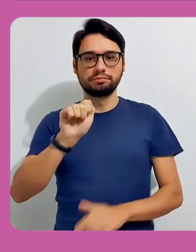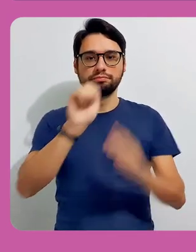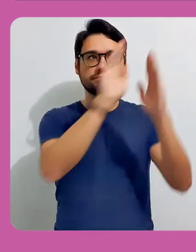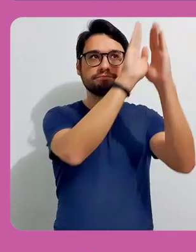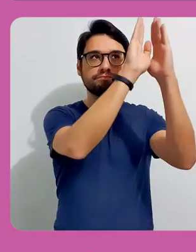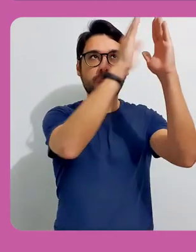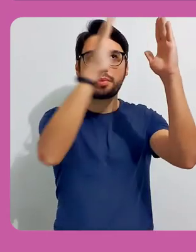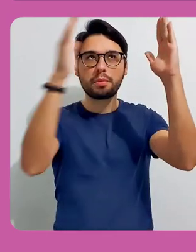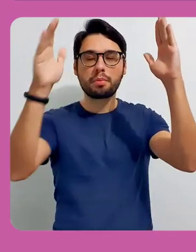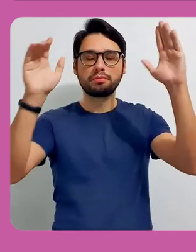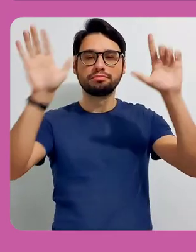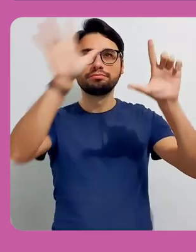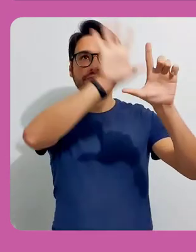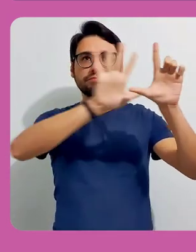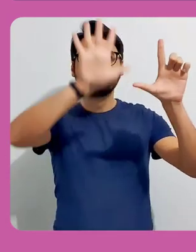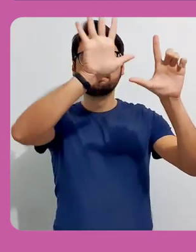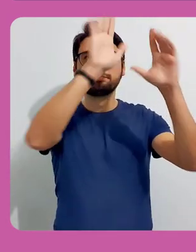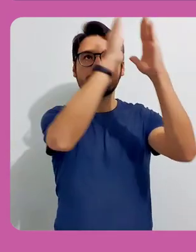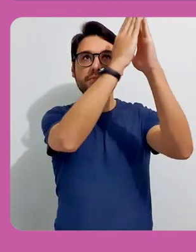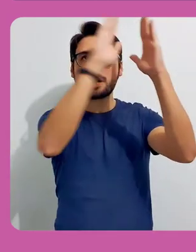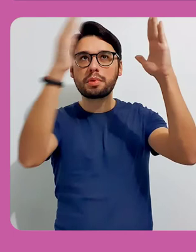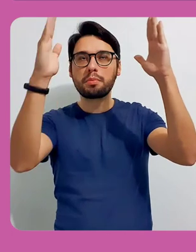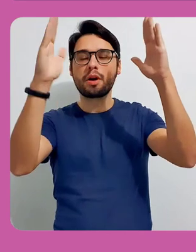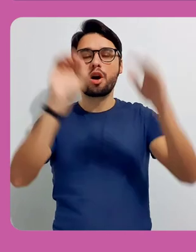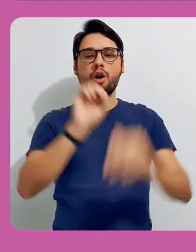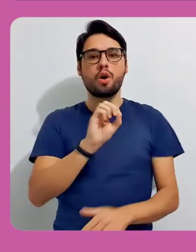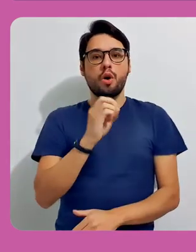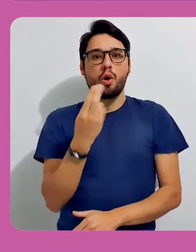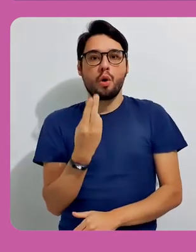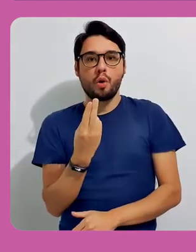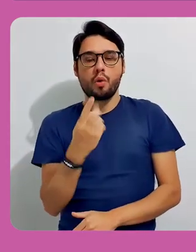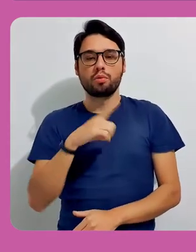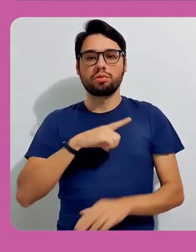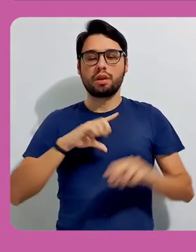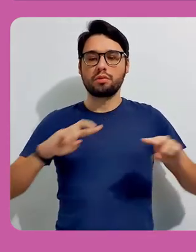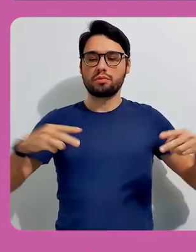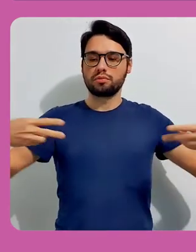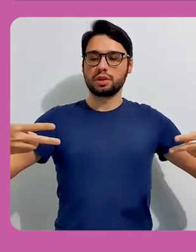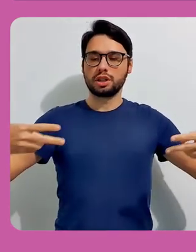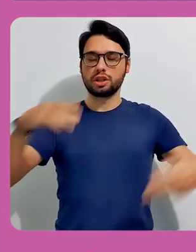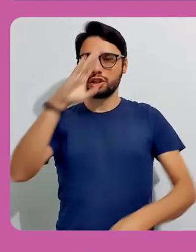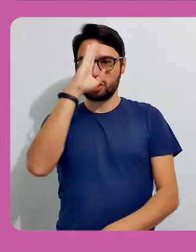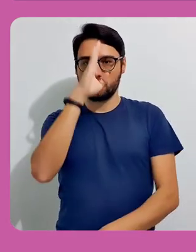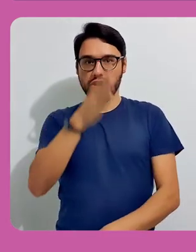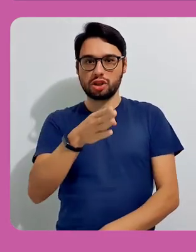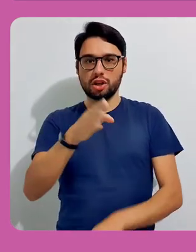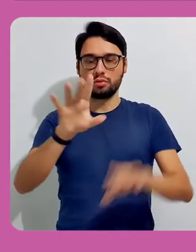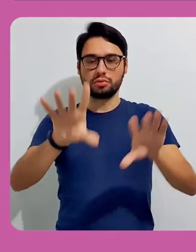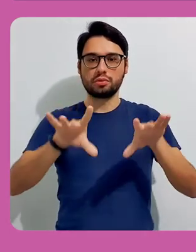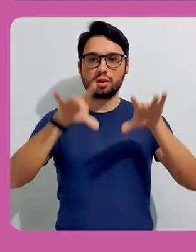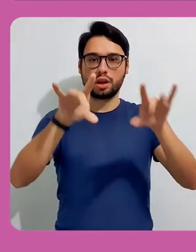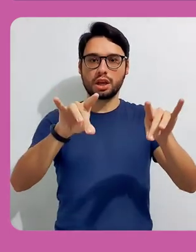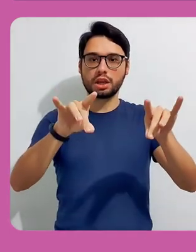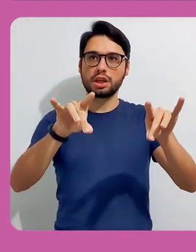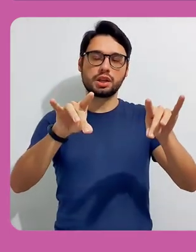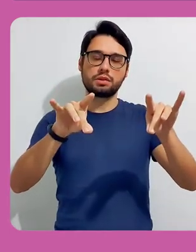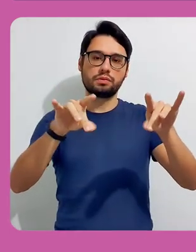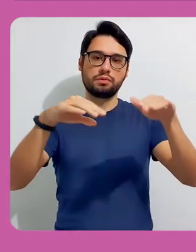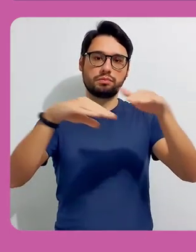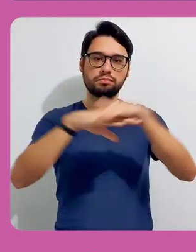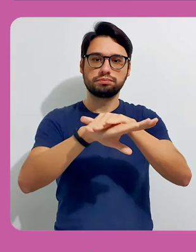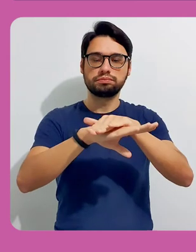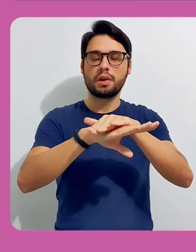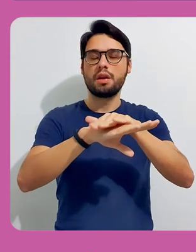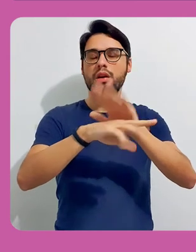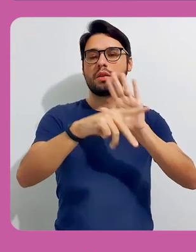se ele vai tentar abrir esse link aqui direto para um arquivo e se faz sentido né quando